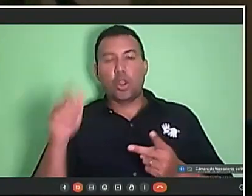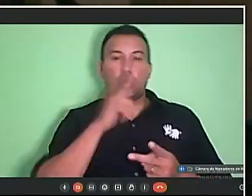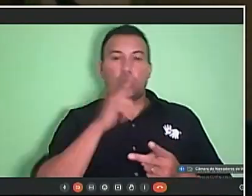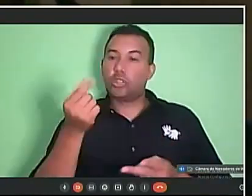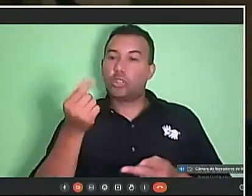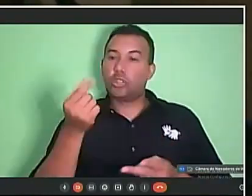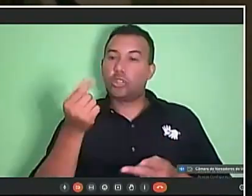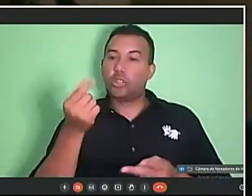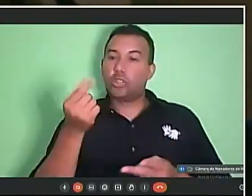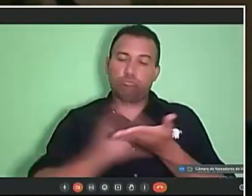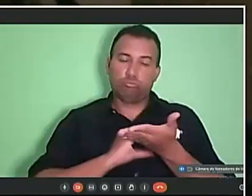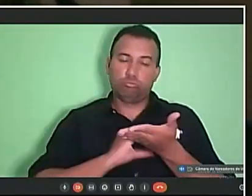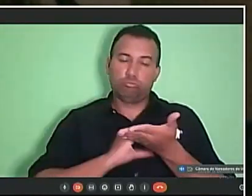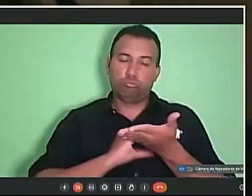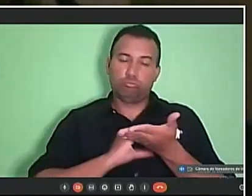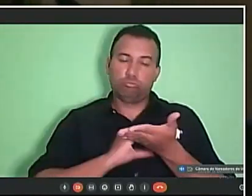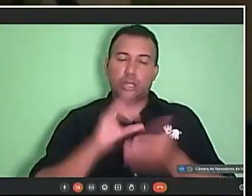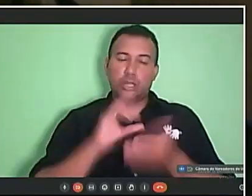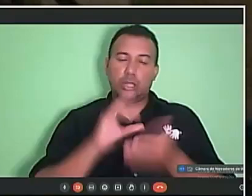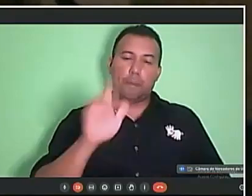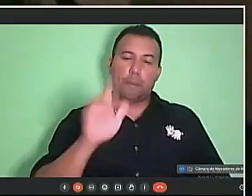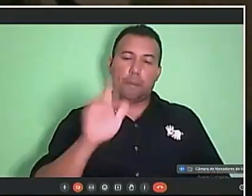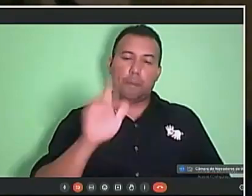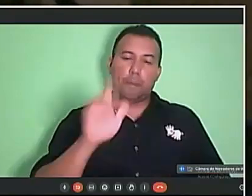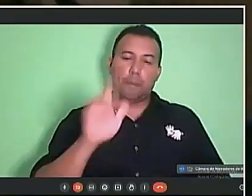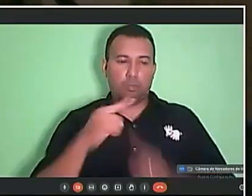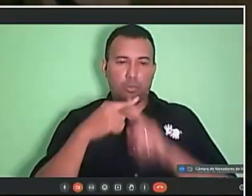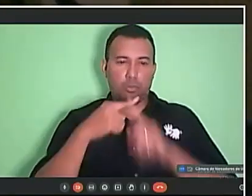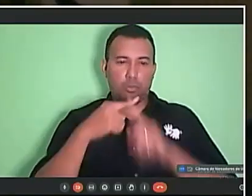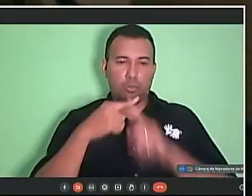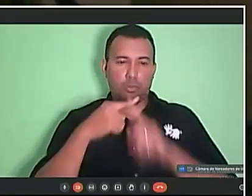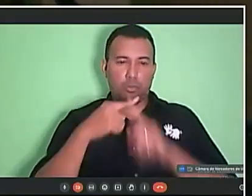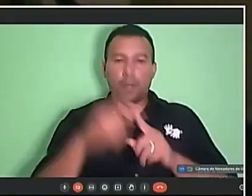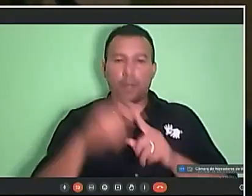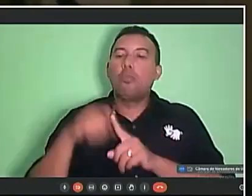Sendo positiva a resposta, qual o valor mensal recebido?